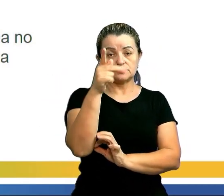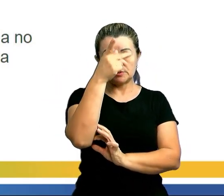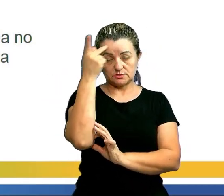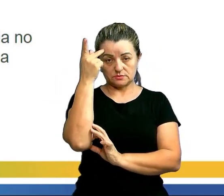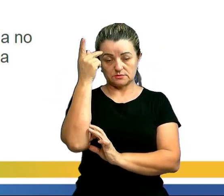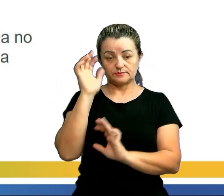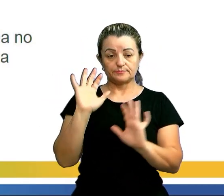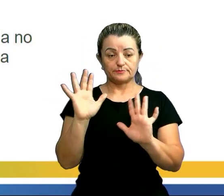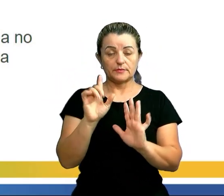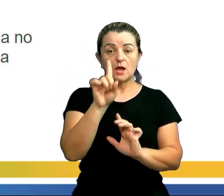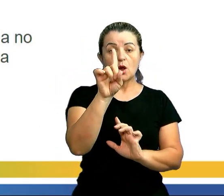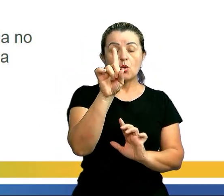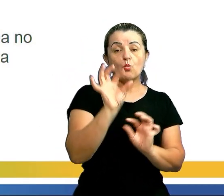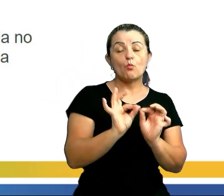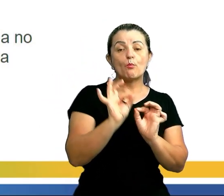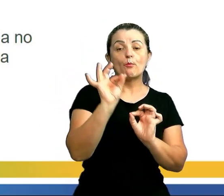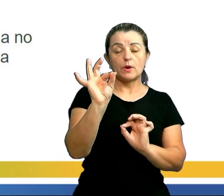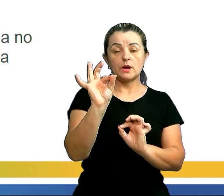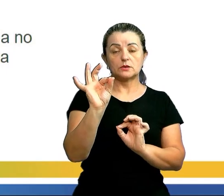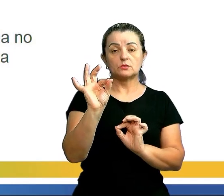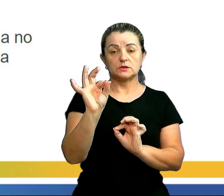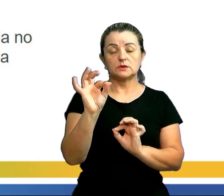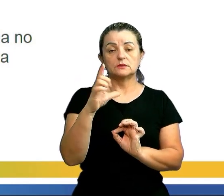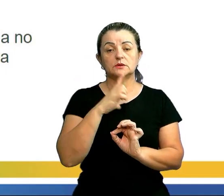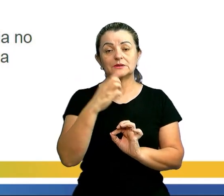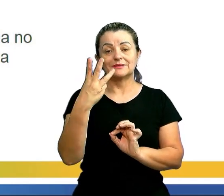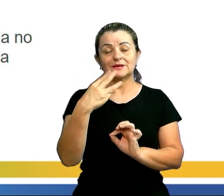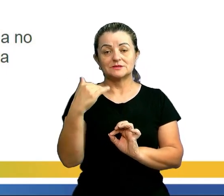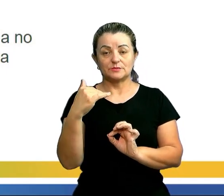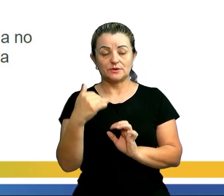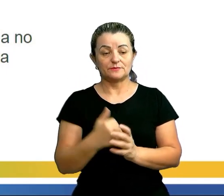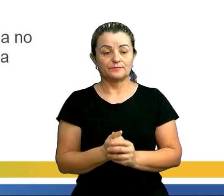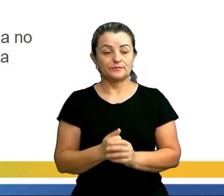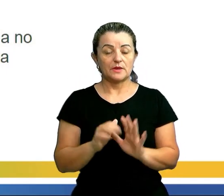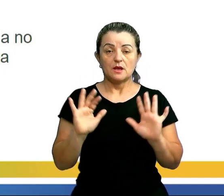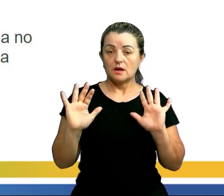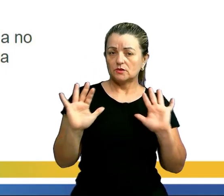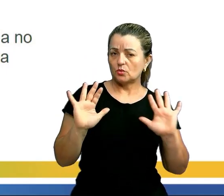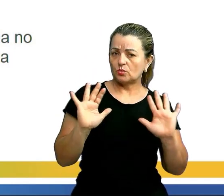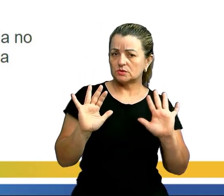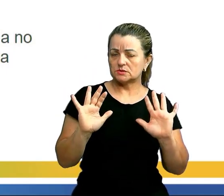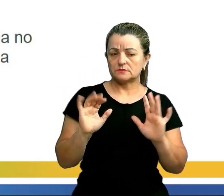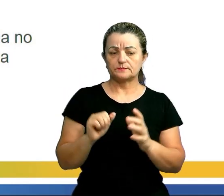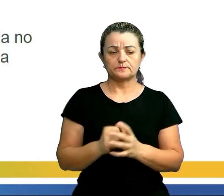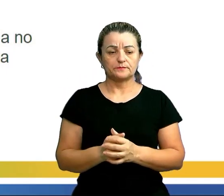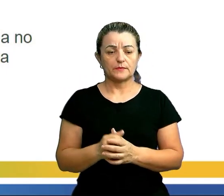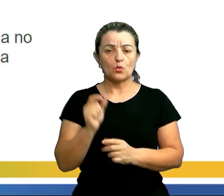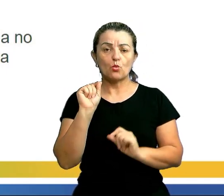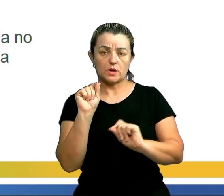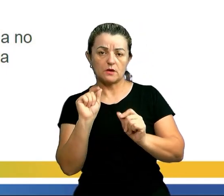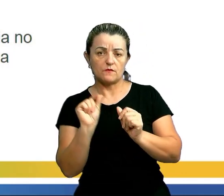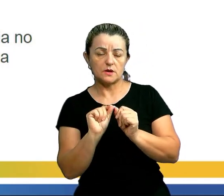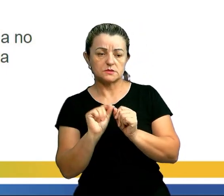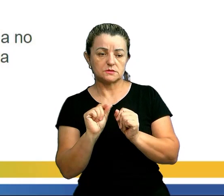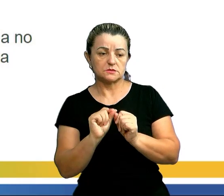Correto? Então, 1 metro quadrado havia 3,5. Ou seja, eu só fiz aqui a proporcionalidade. Aí o que a gente